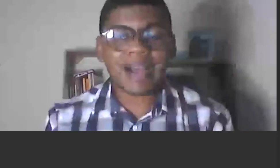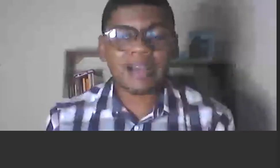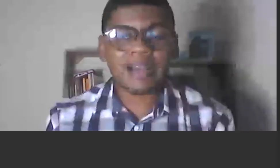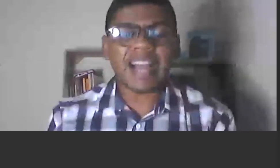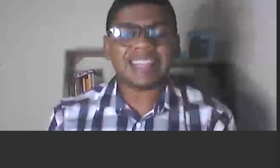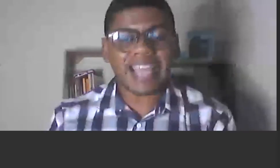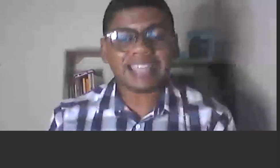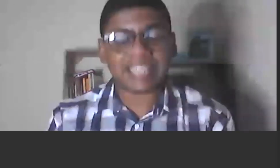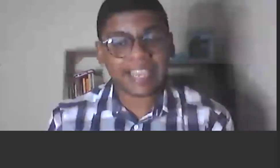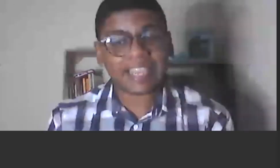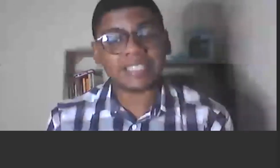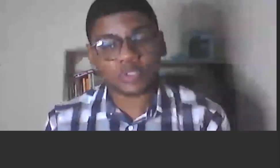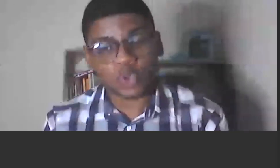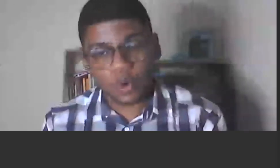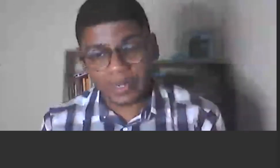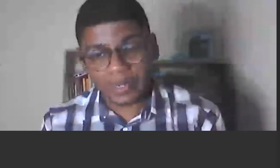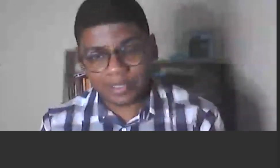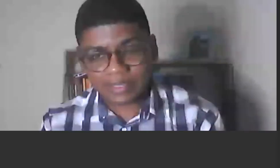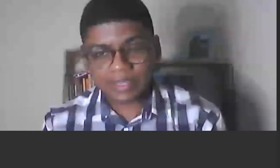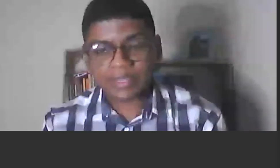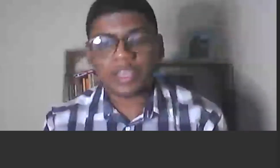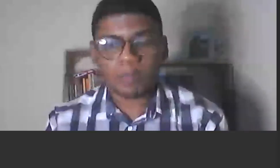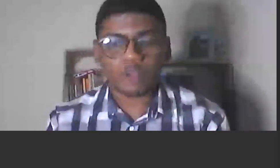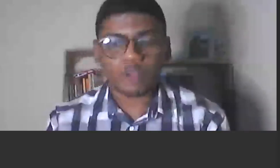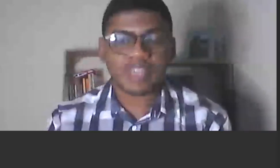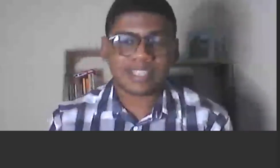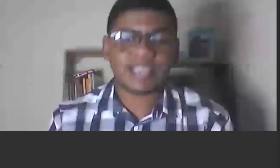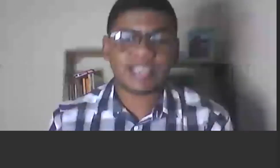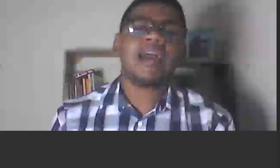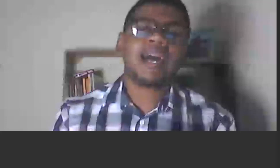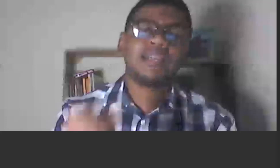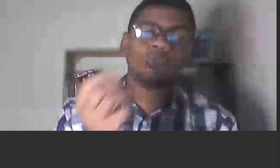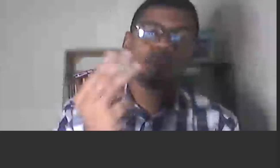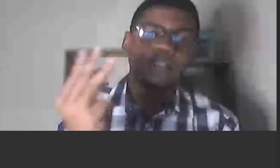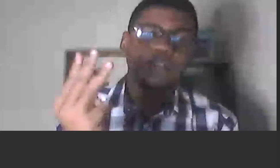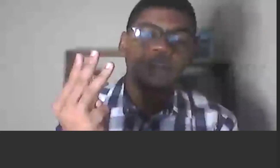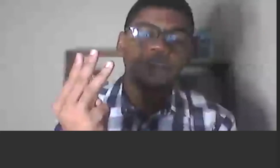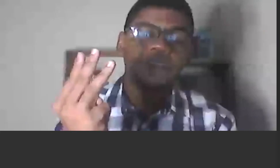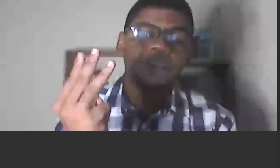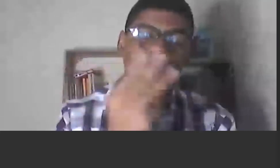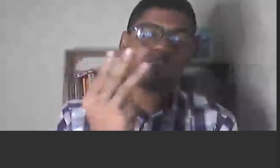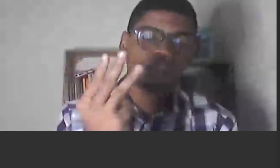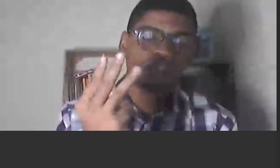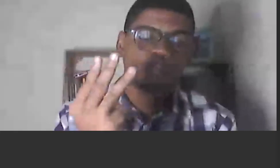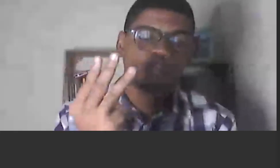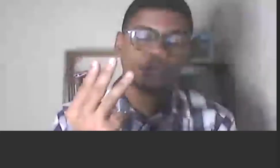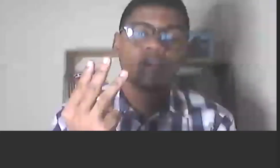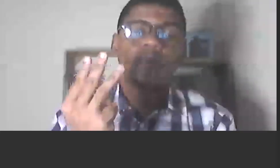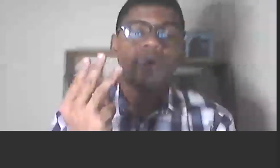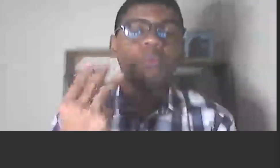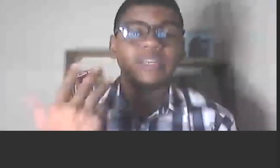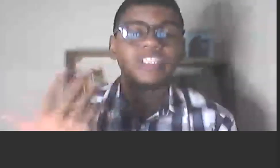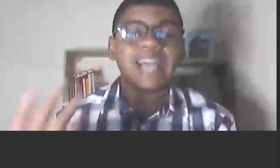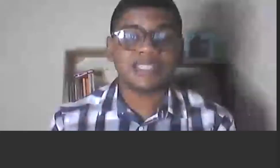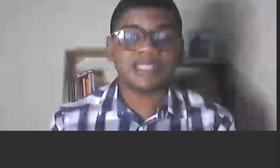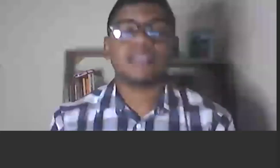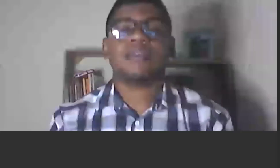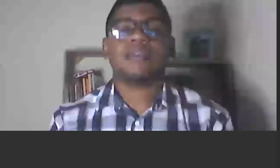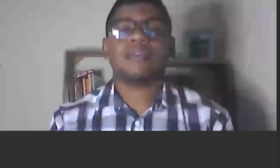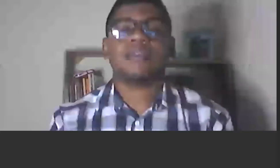Agora, se eu trabalho até 3 pessoas, eu posso fazer as configurações de mãos